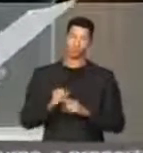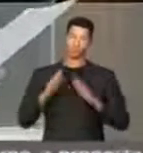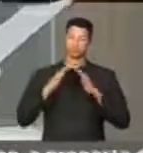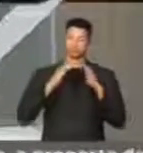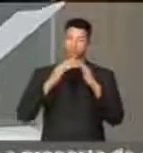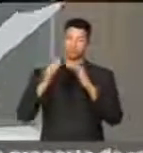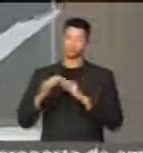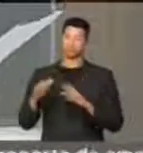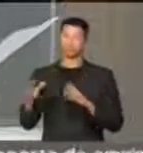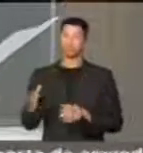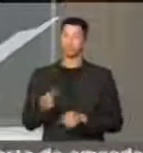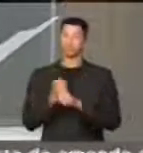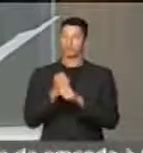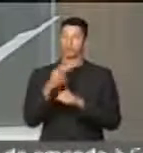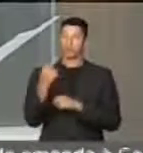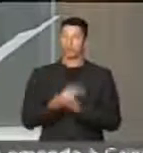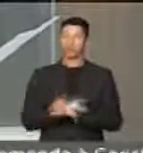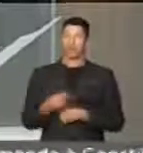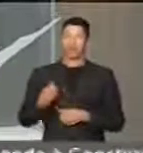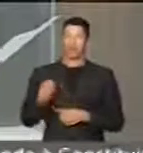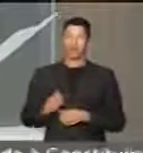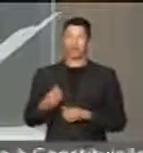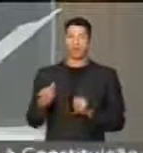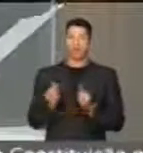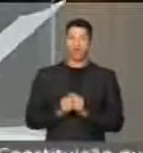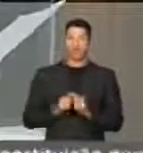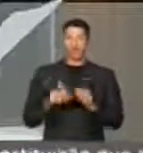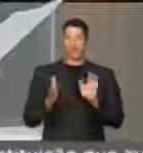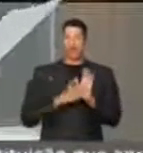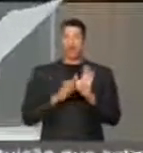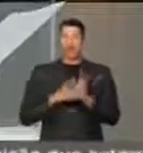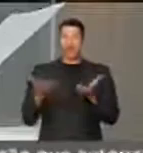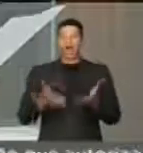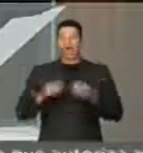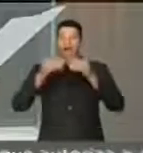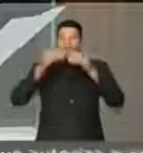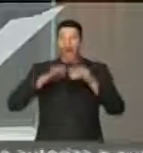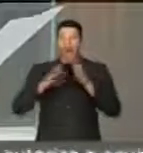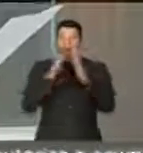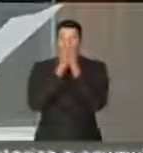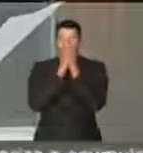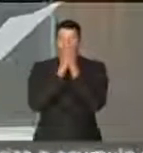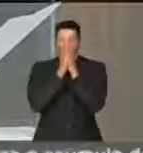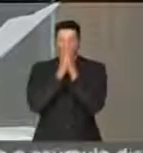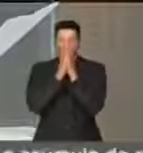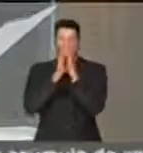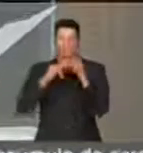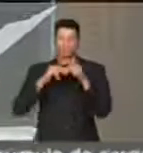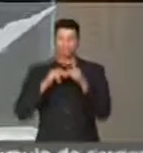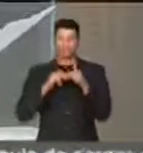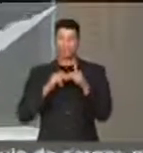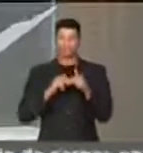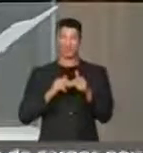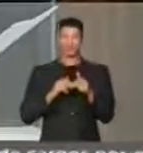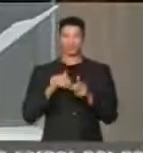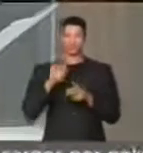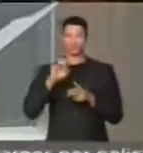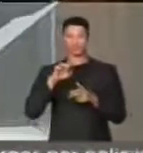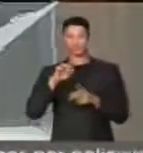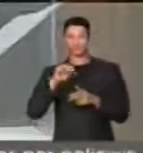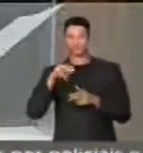lares, recompor as suas vidas. Com muitas propriedades afetadas pelos recentes fenômenos